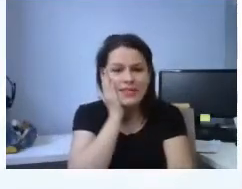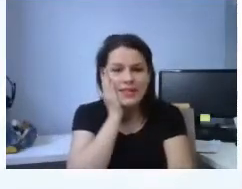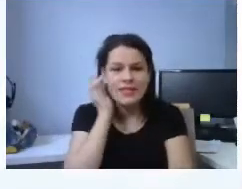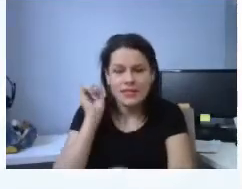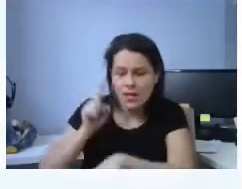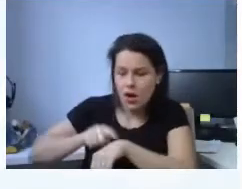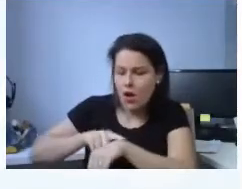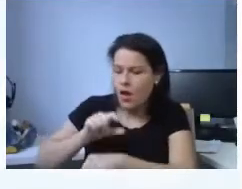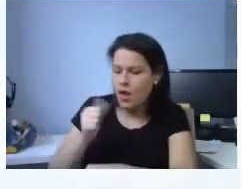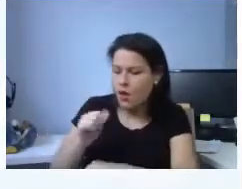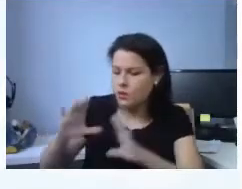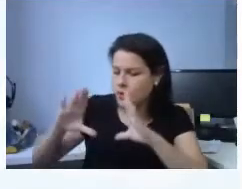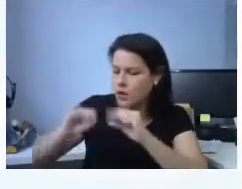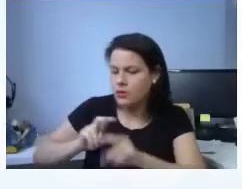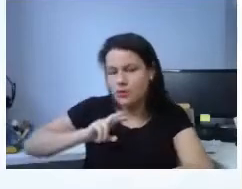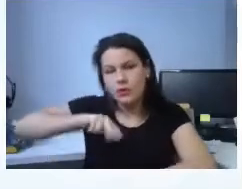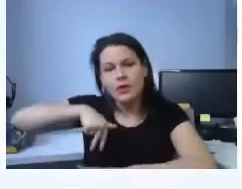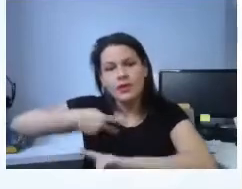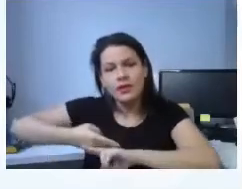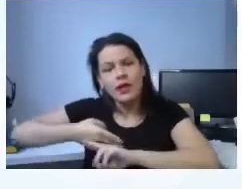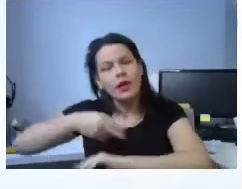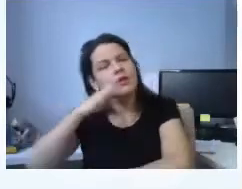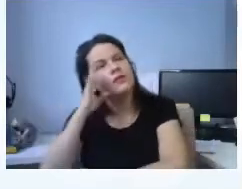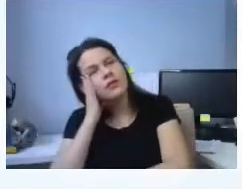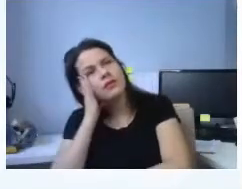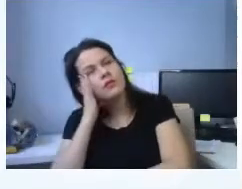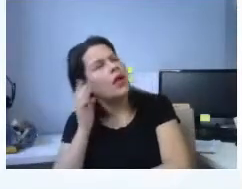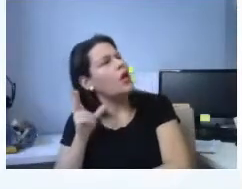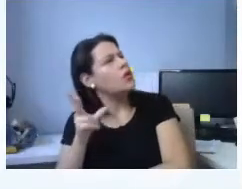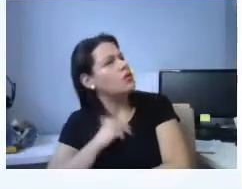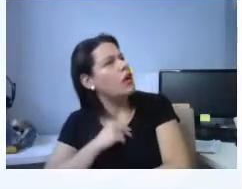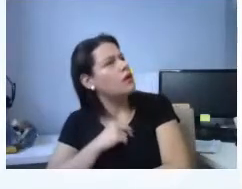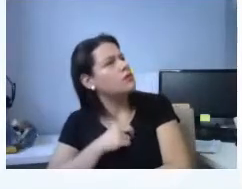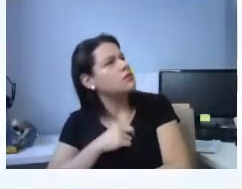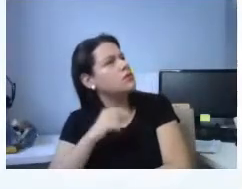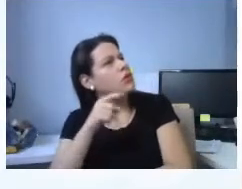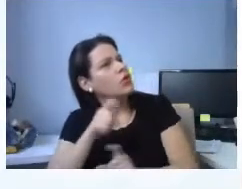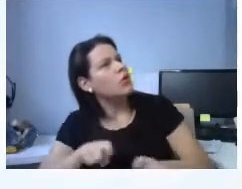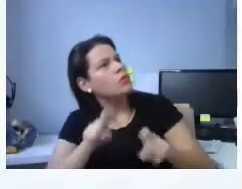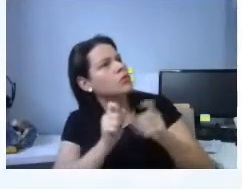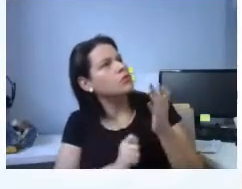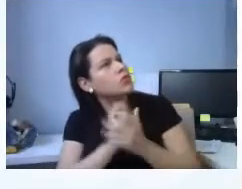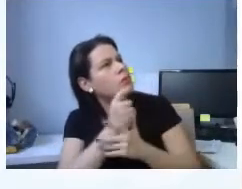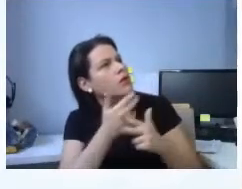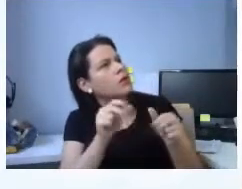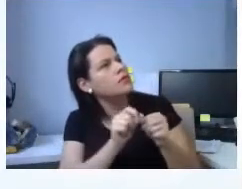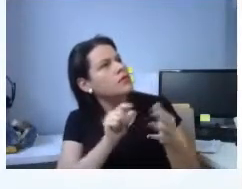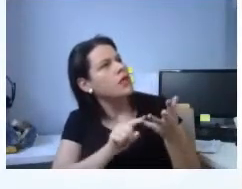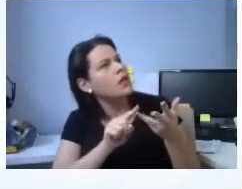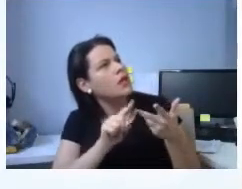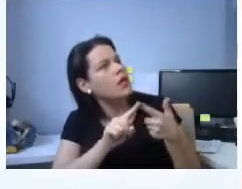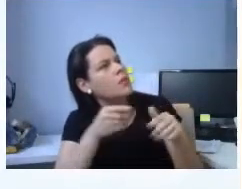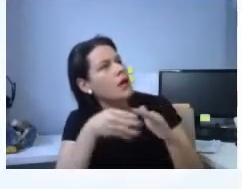horas deitado pensando que você tem que entrar no computador e agora para entrar no computador você não tem que ir até a